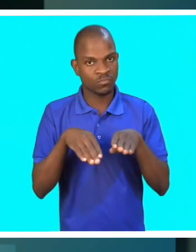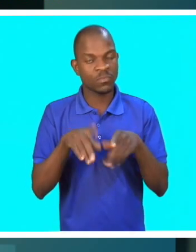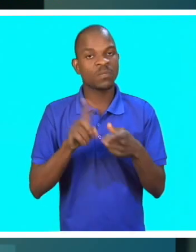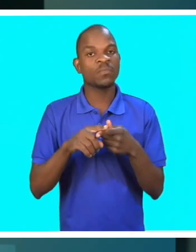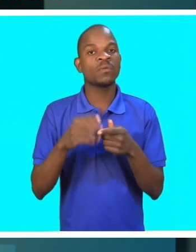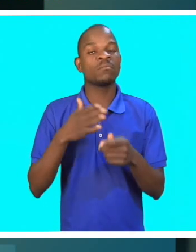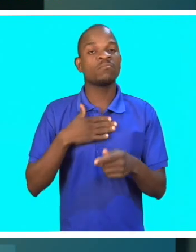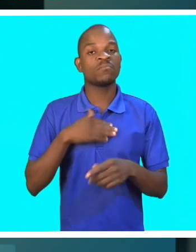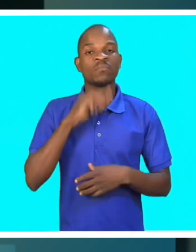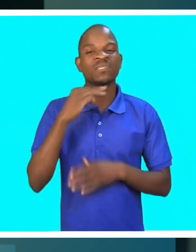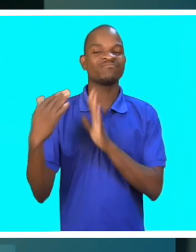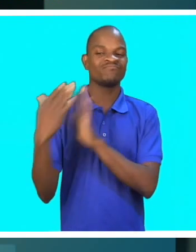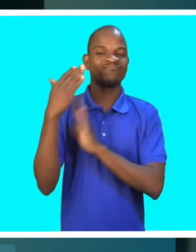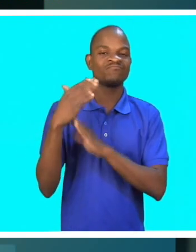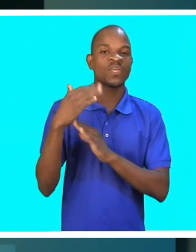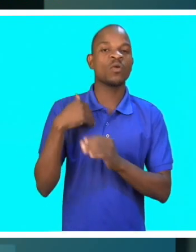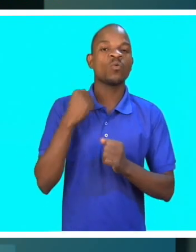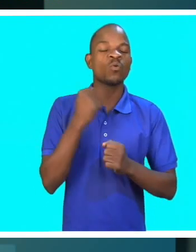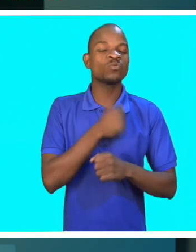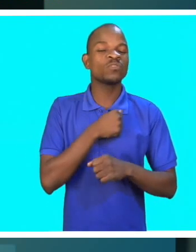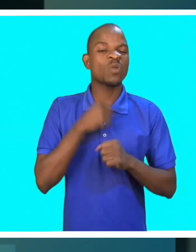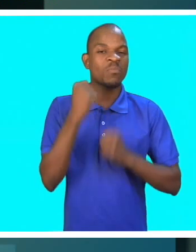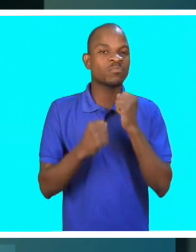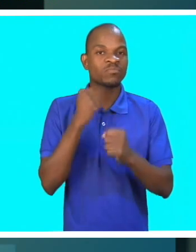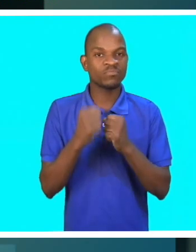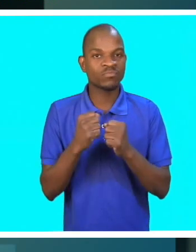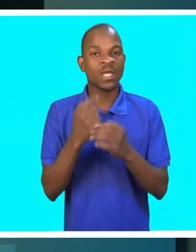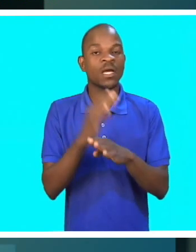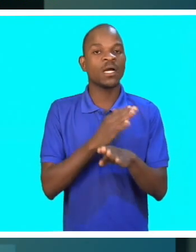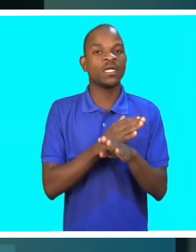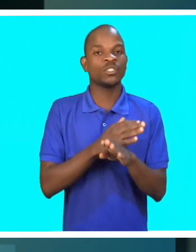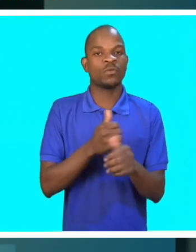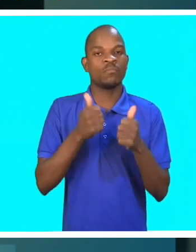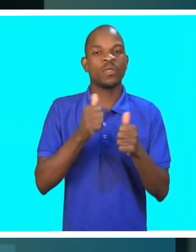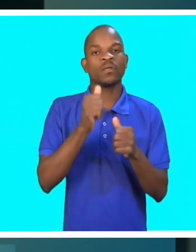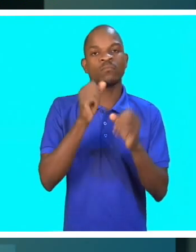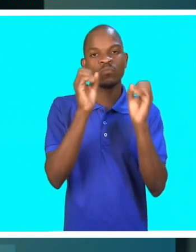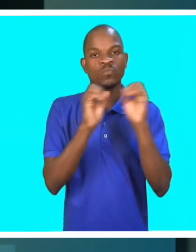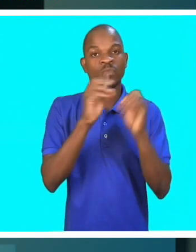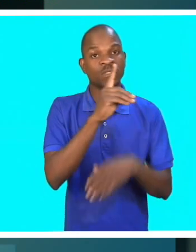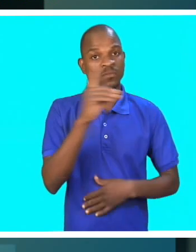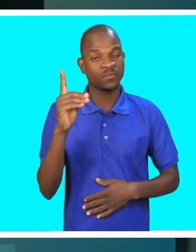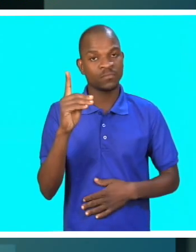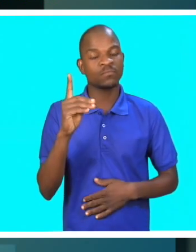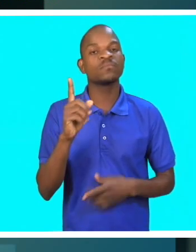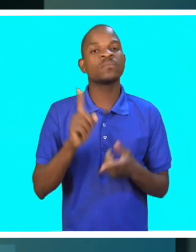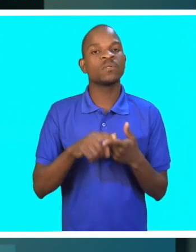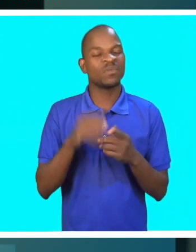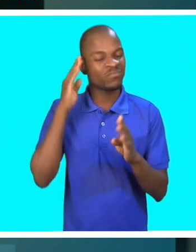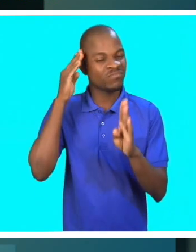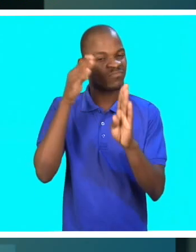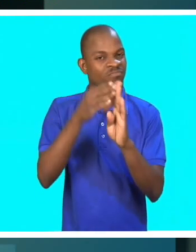futebol. Minha mãe fez conta que eu corria de um lado para o outro antes de adquirir a deficiência. Isso foi